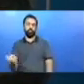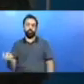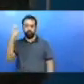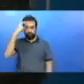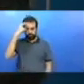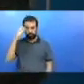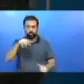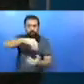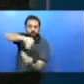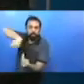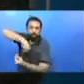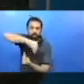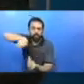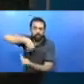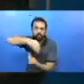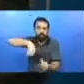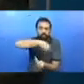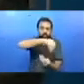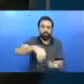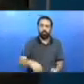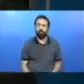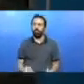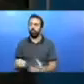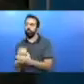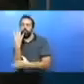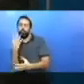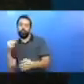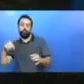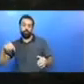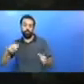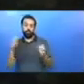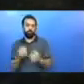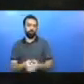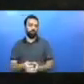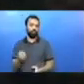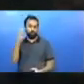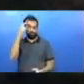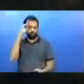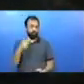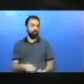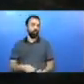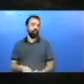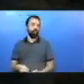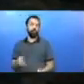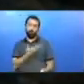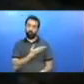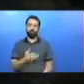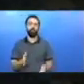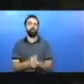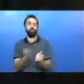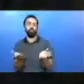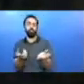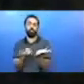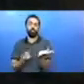se misturando entre os povos e formando a nossa cultura específica. Mas olhem só, vamos lá para a nossa apostila, nas